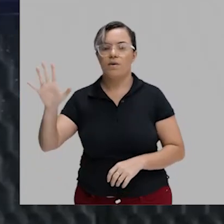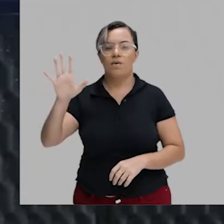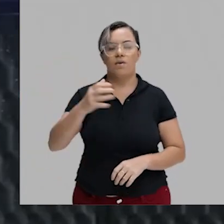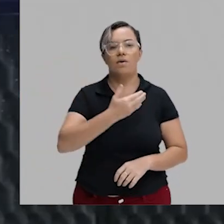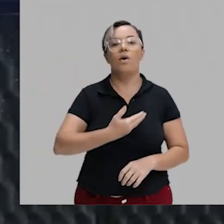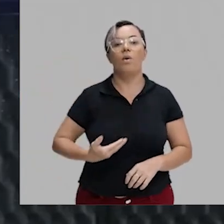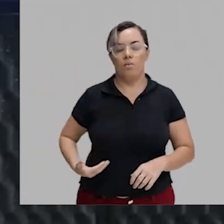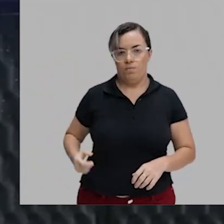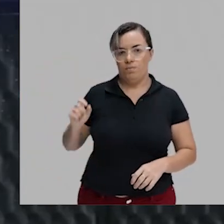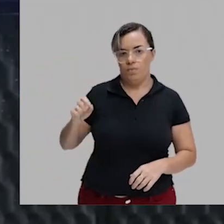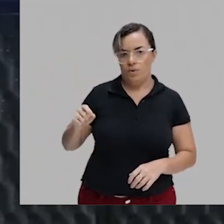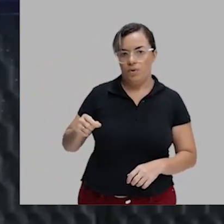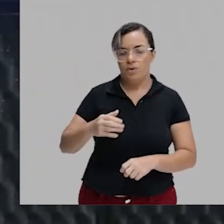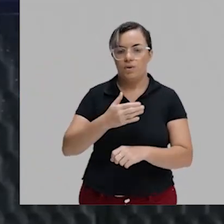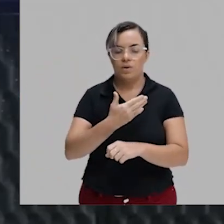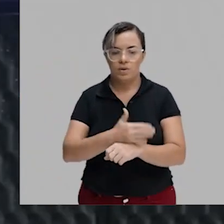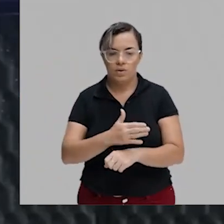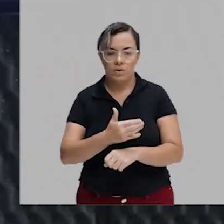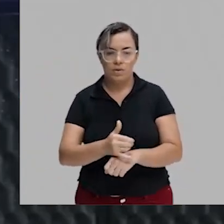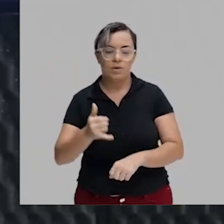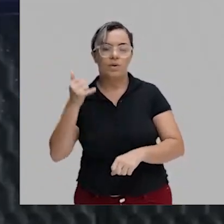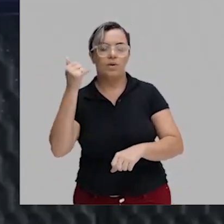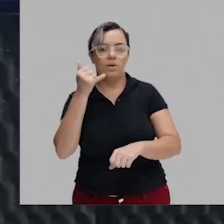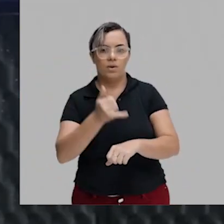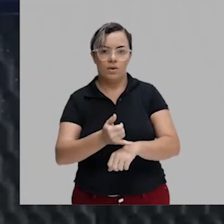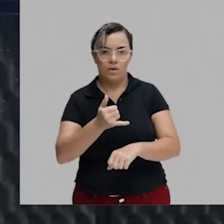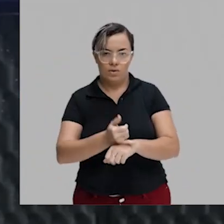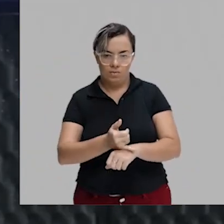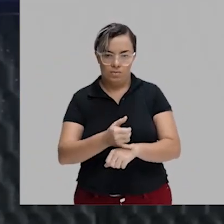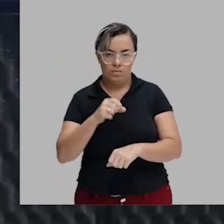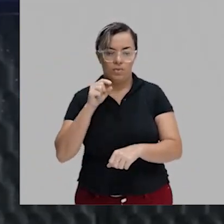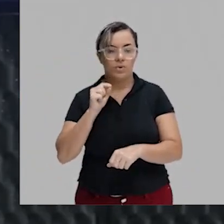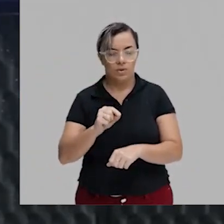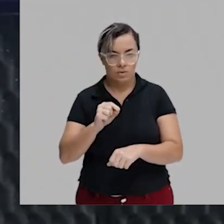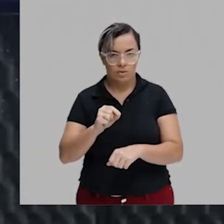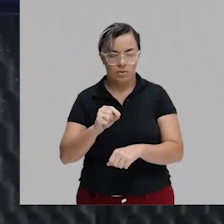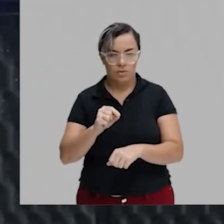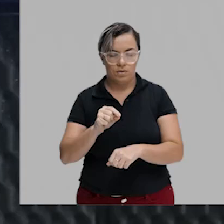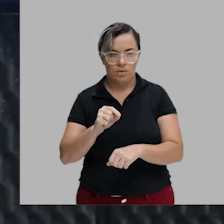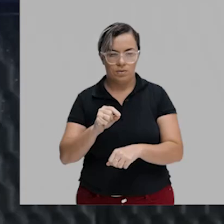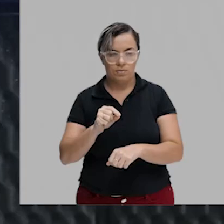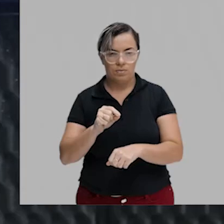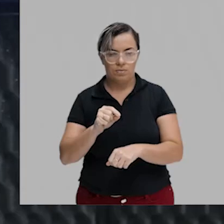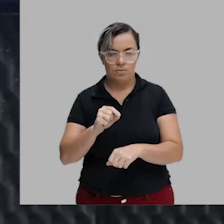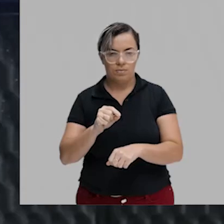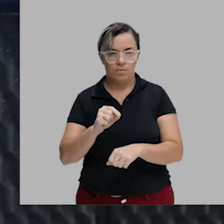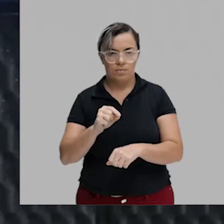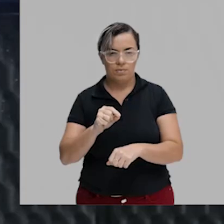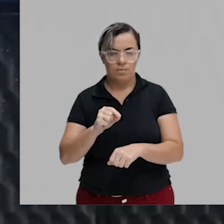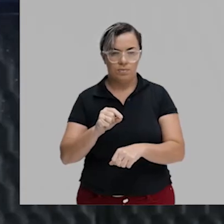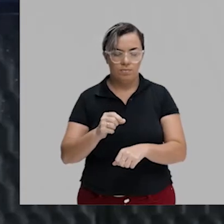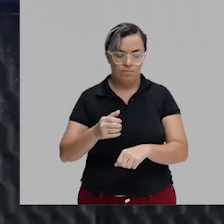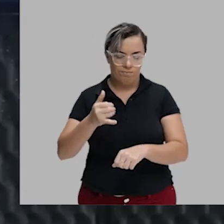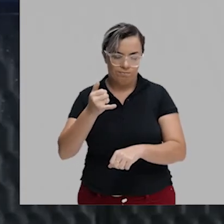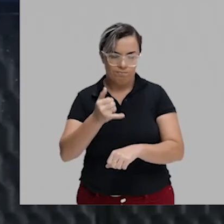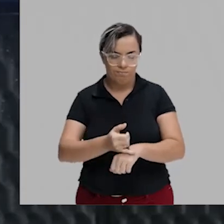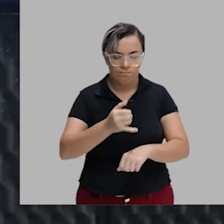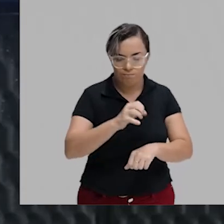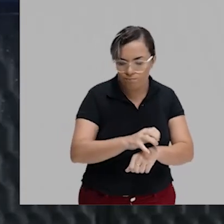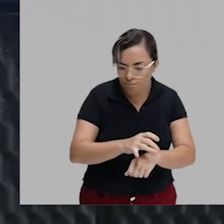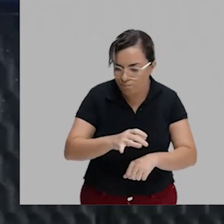eles vão colocar em prática o metalismo ou bulionismo, ou seja, o